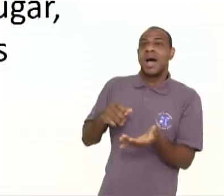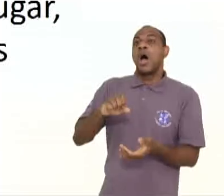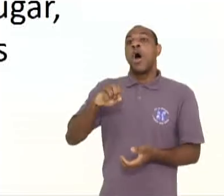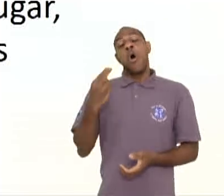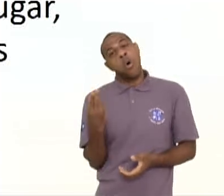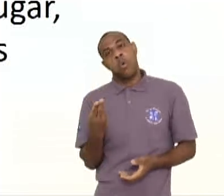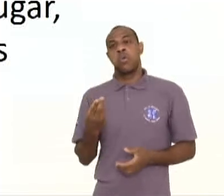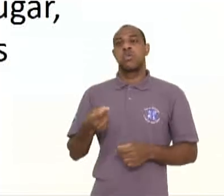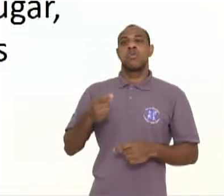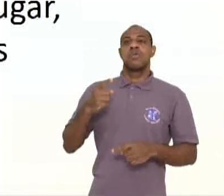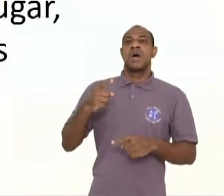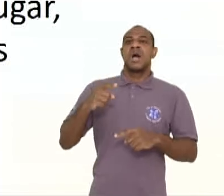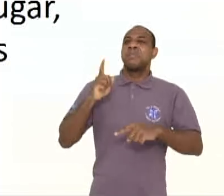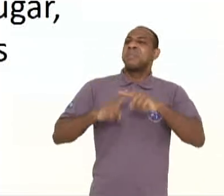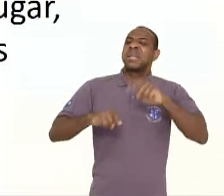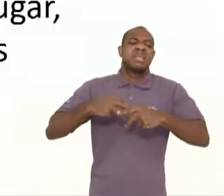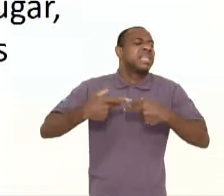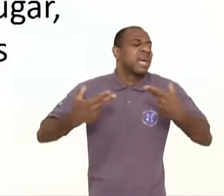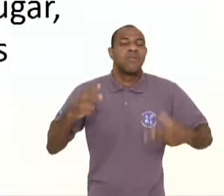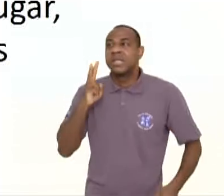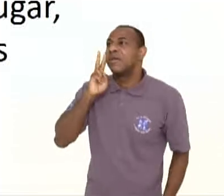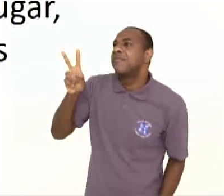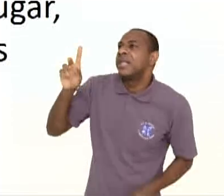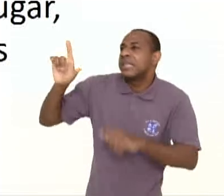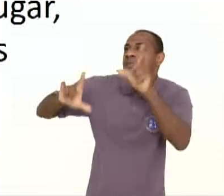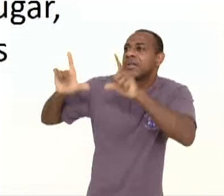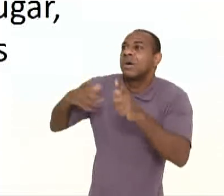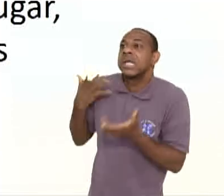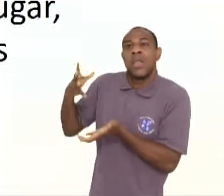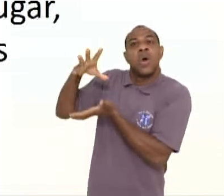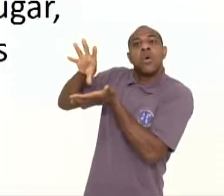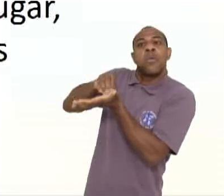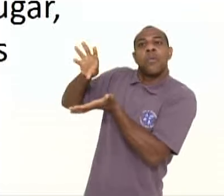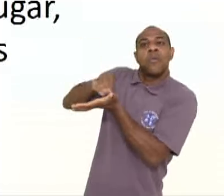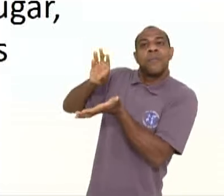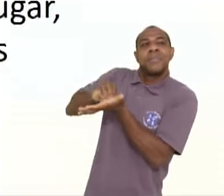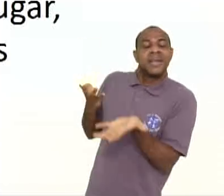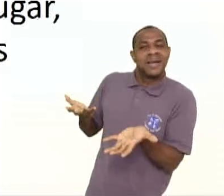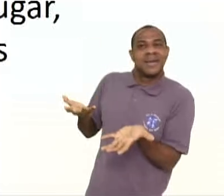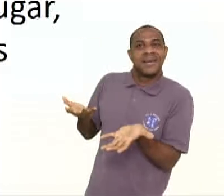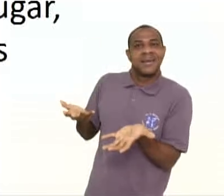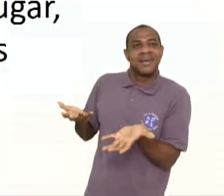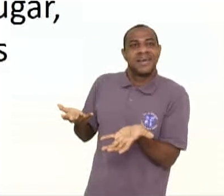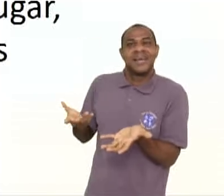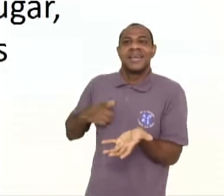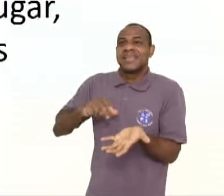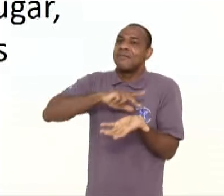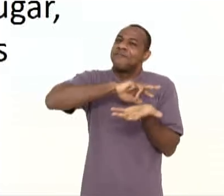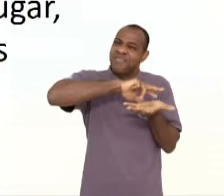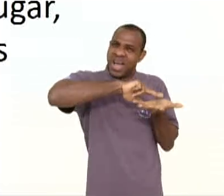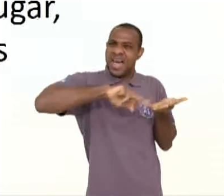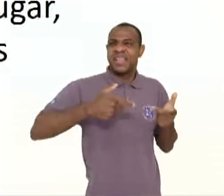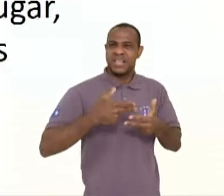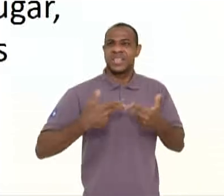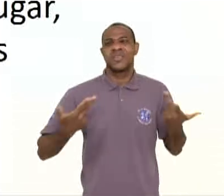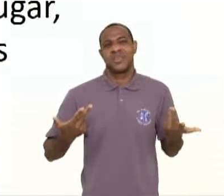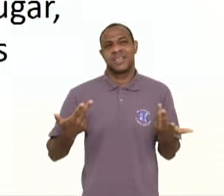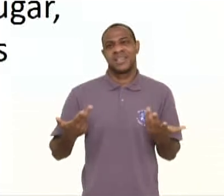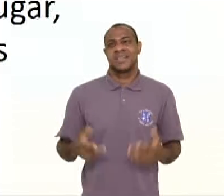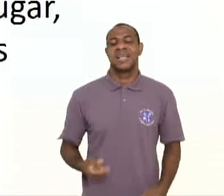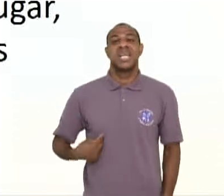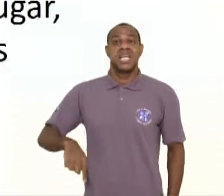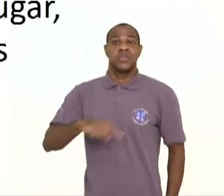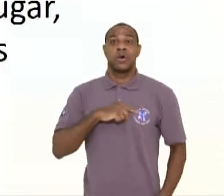maquiagens, enfim, uma série de coisas que usamos geralmente são copiadas de algum lugar, como referência para demonstrarmos